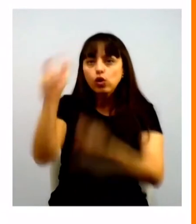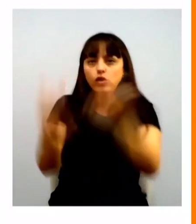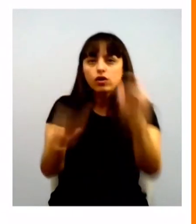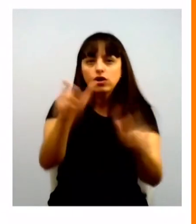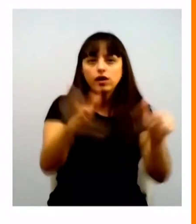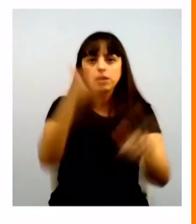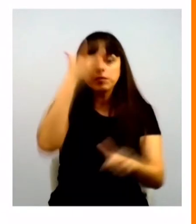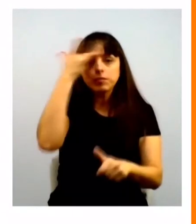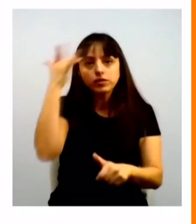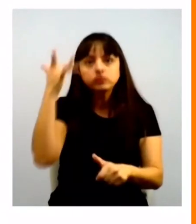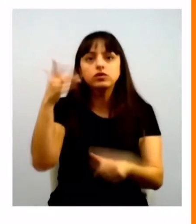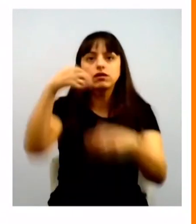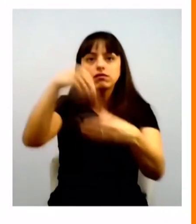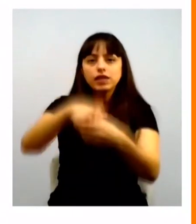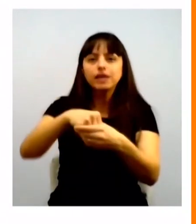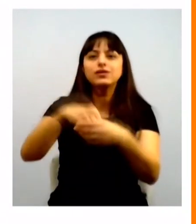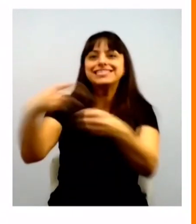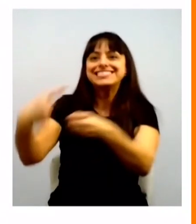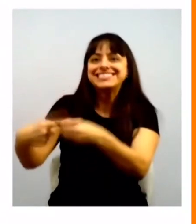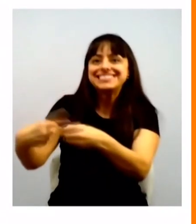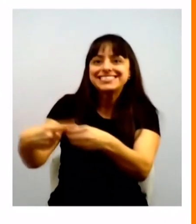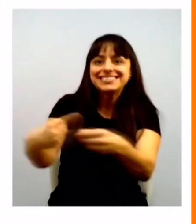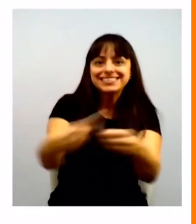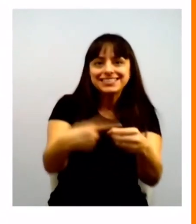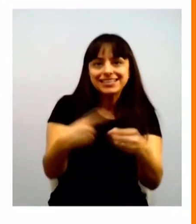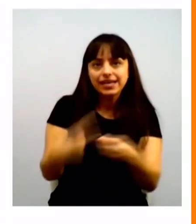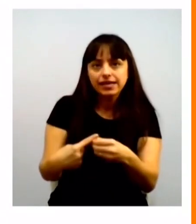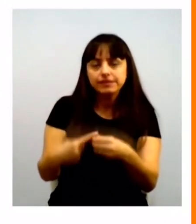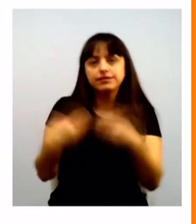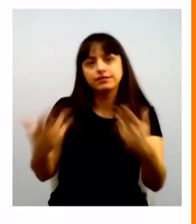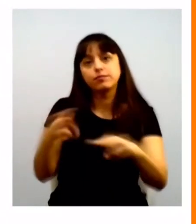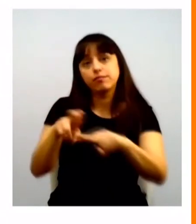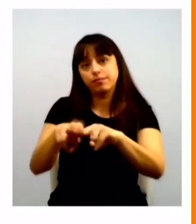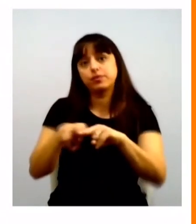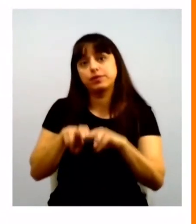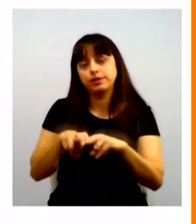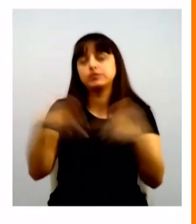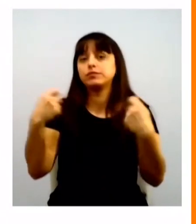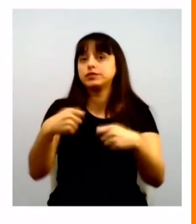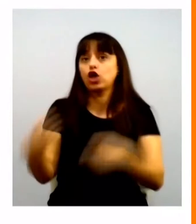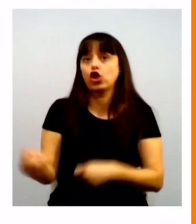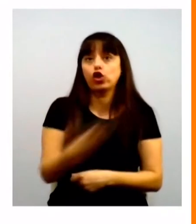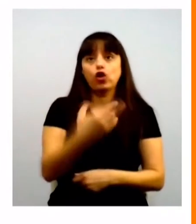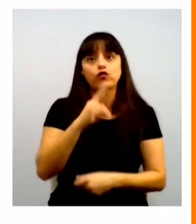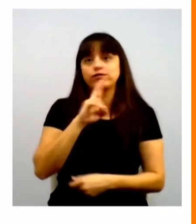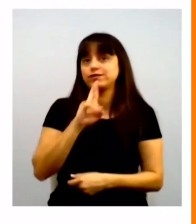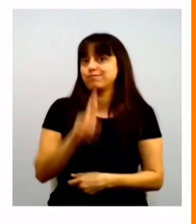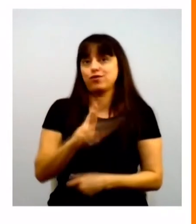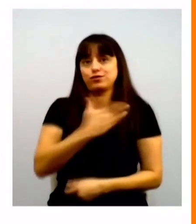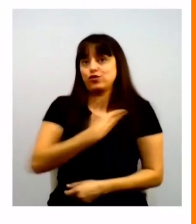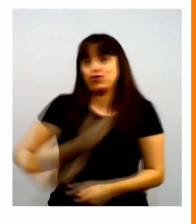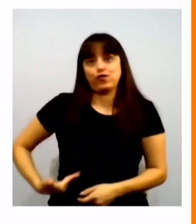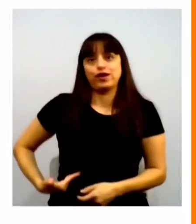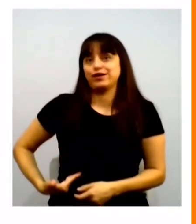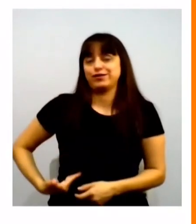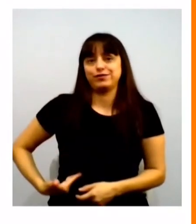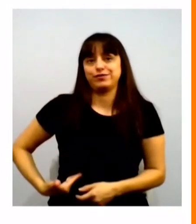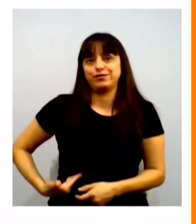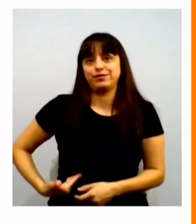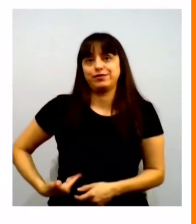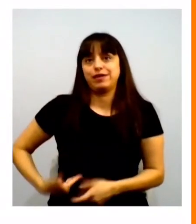E, nesse sentido, tendrão que dar novas respostas. Fíjense bem, como decíamos na anterior